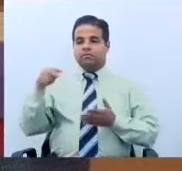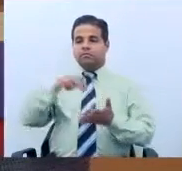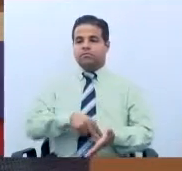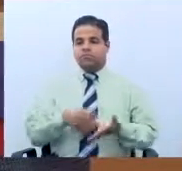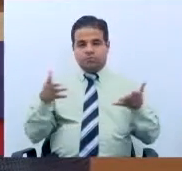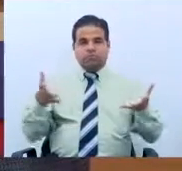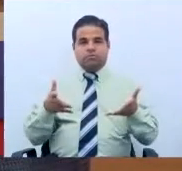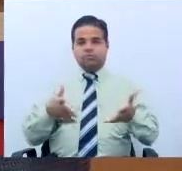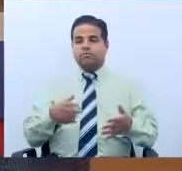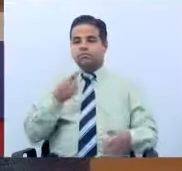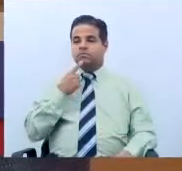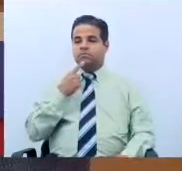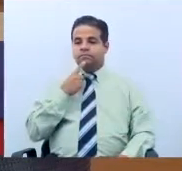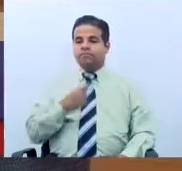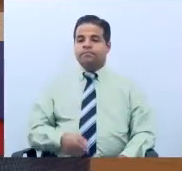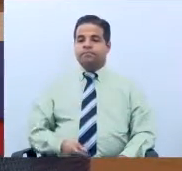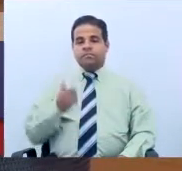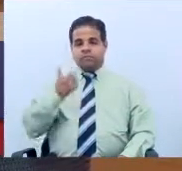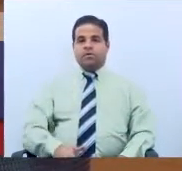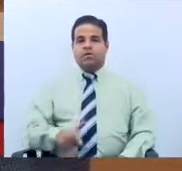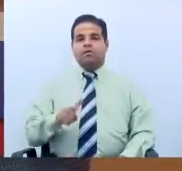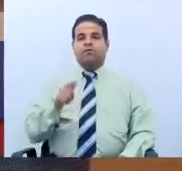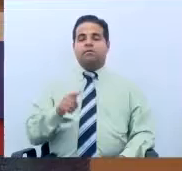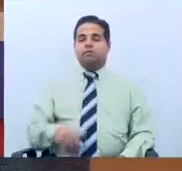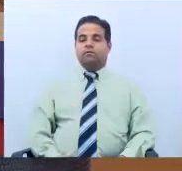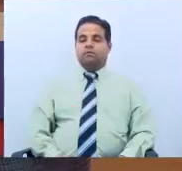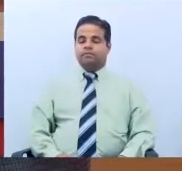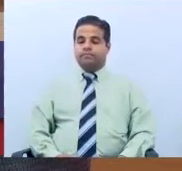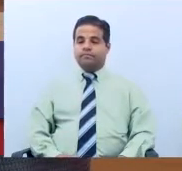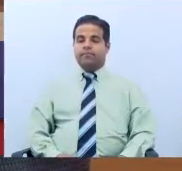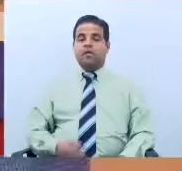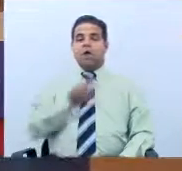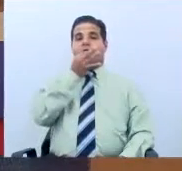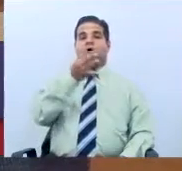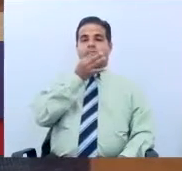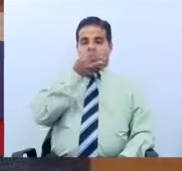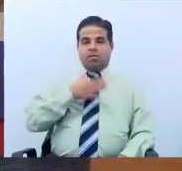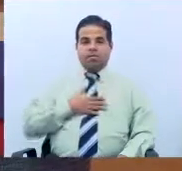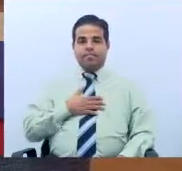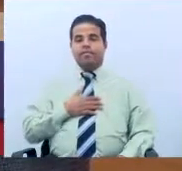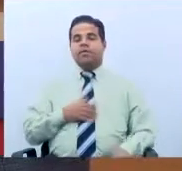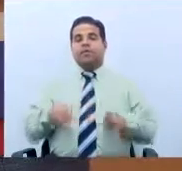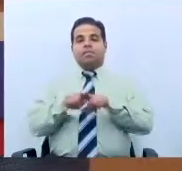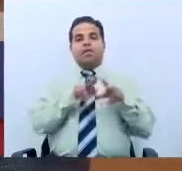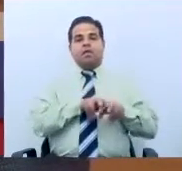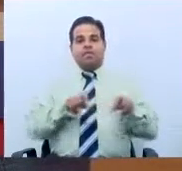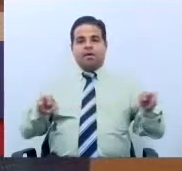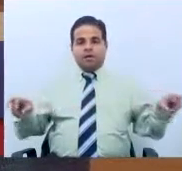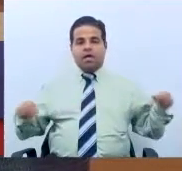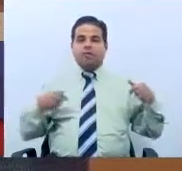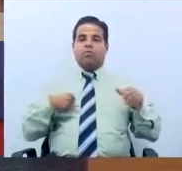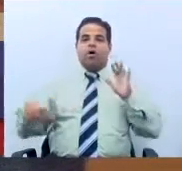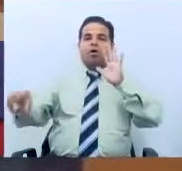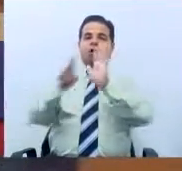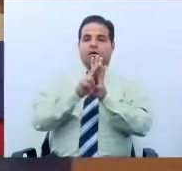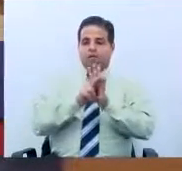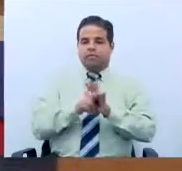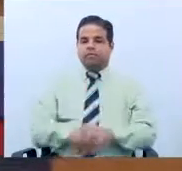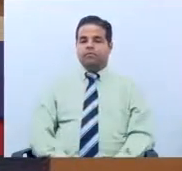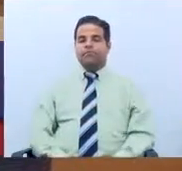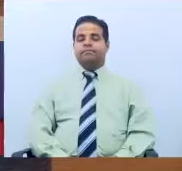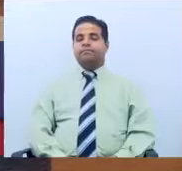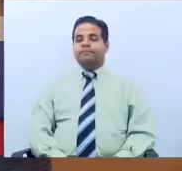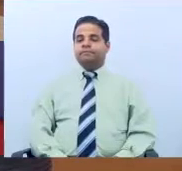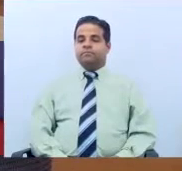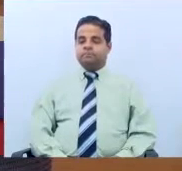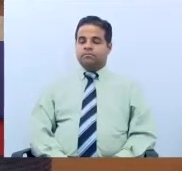tribuna hoje e repercutir, claro, da opinião minha, da bancada, no qual represento,